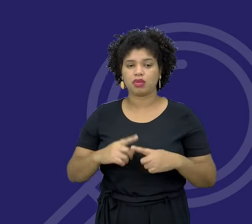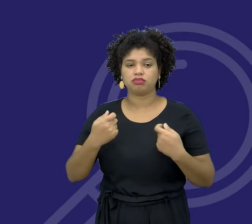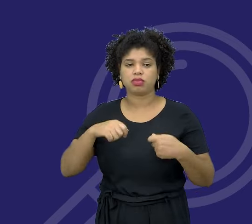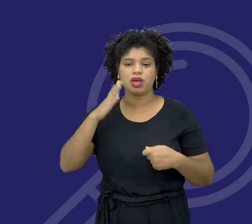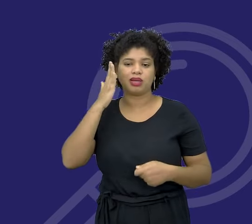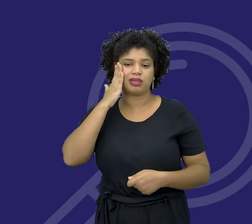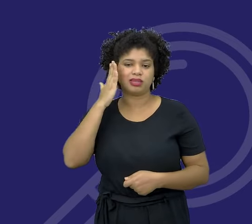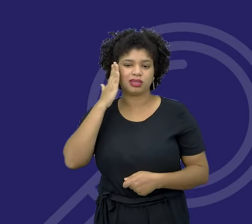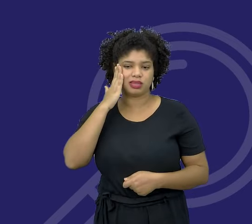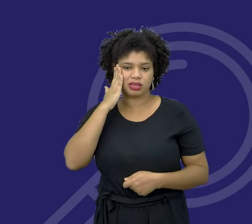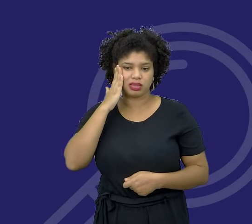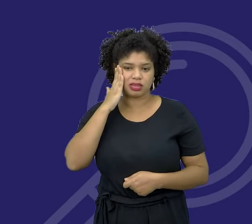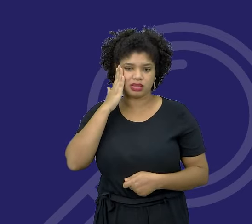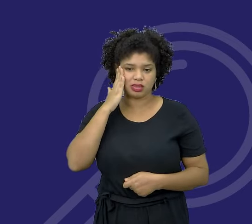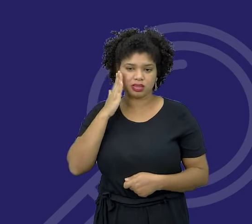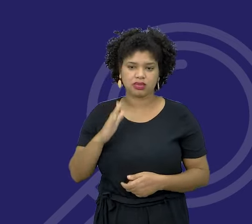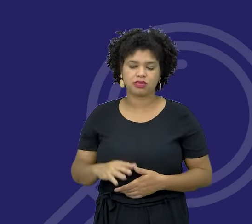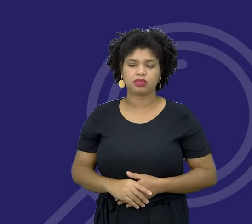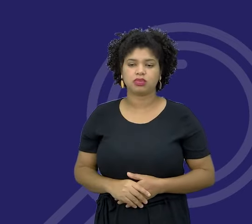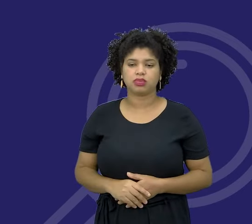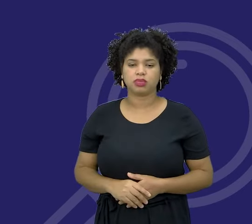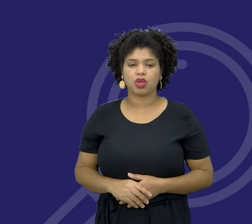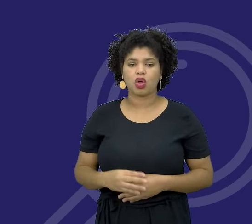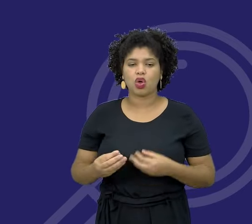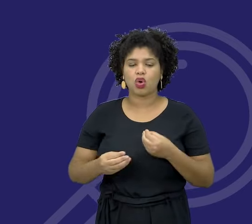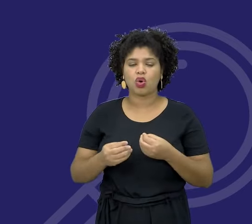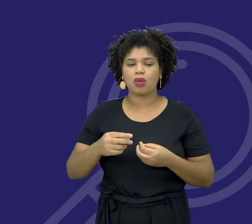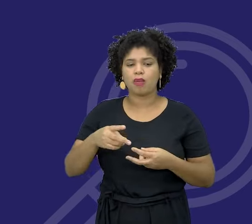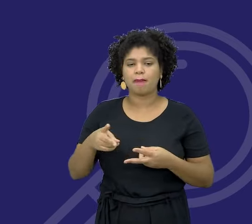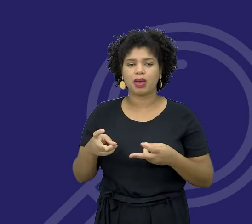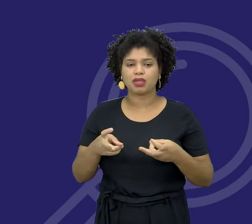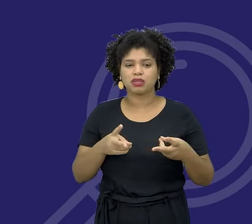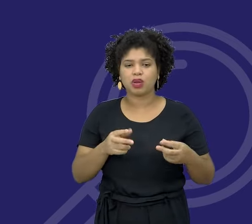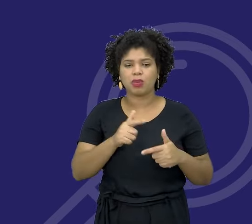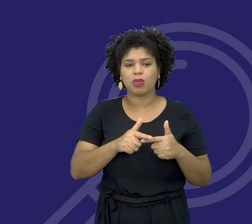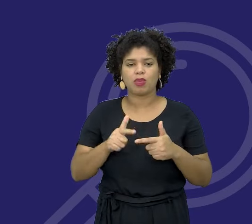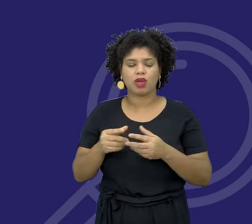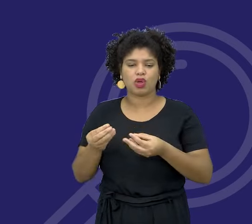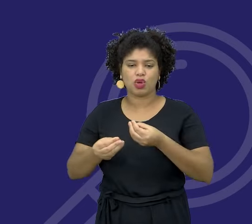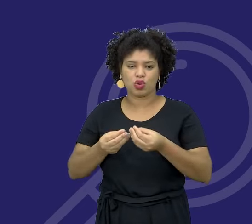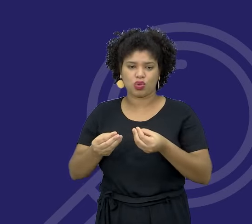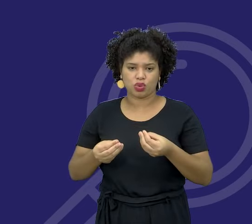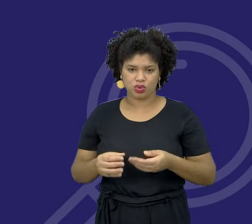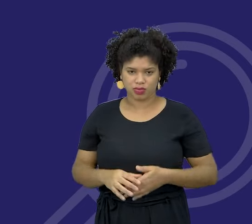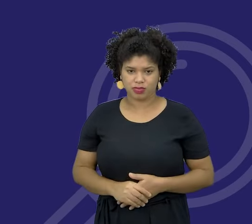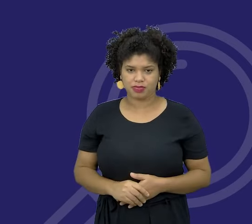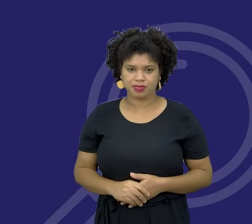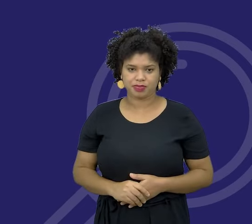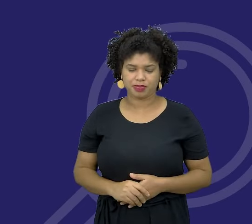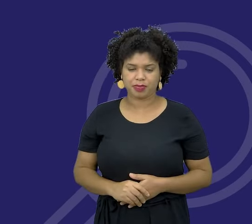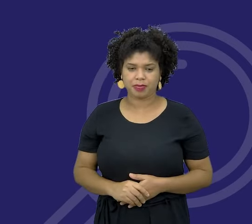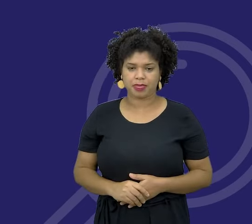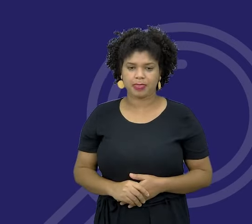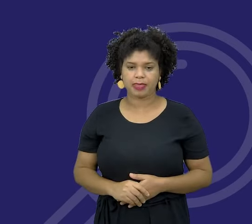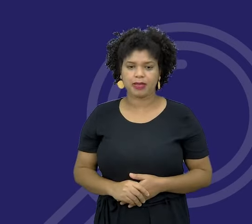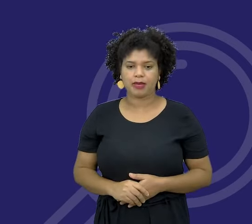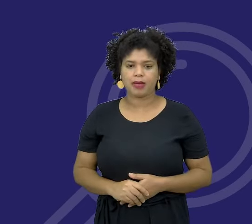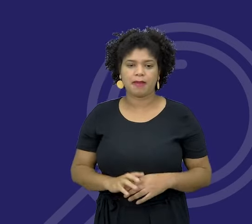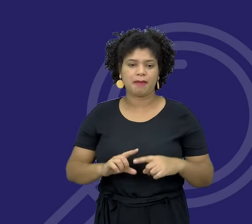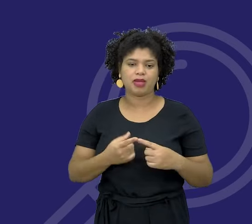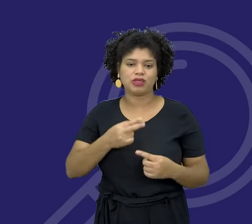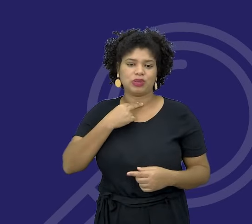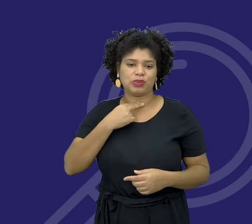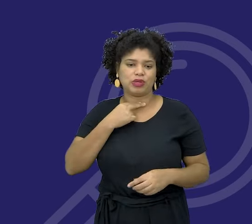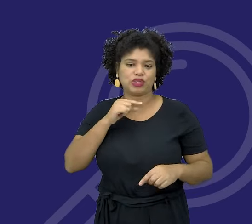sabendo como que é a interpretação desse problema, como foi feita a interpretação desse problema, né? Ele não pode ter